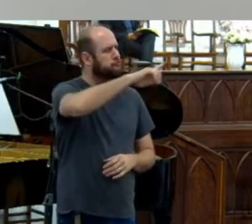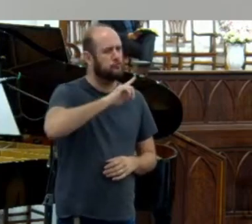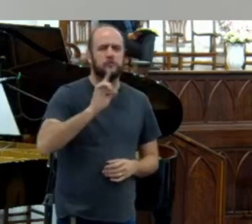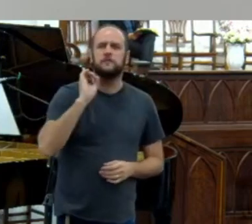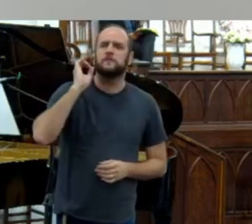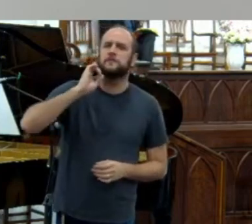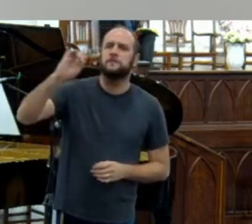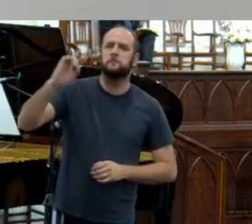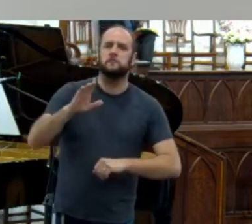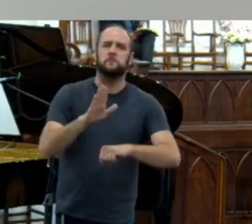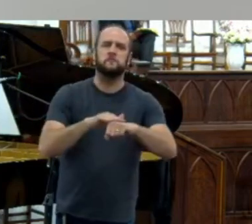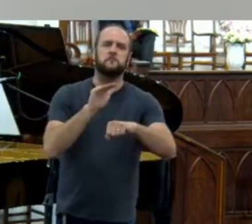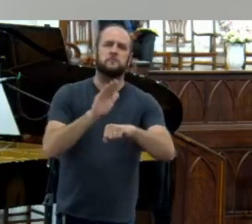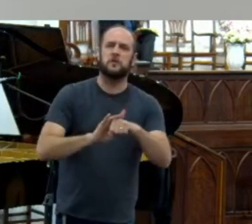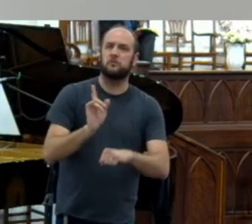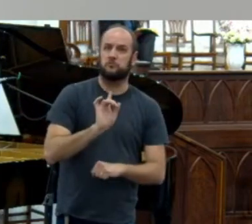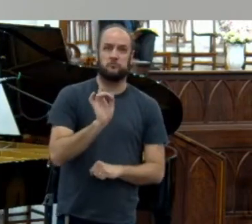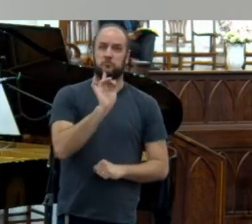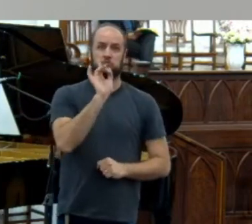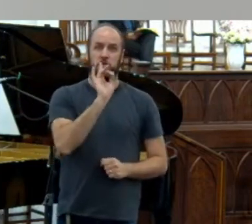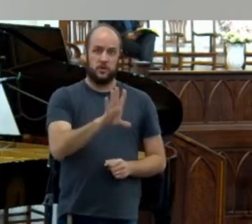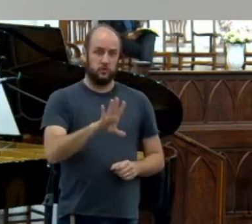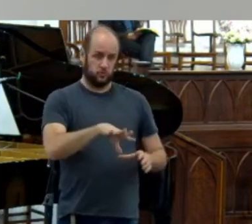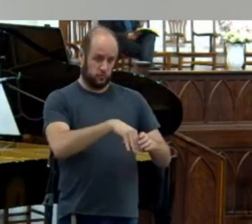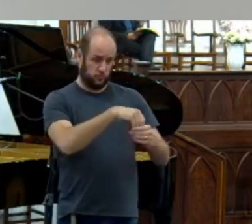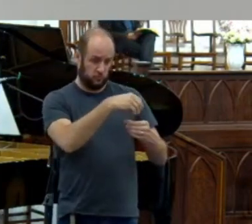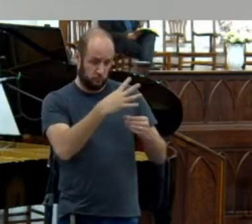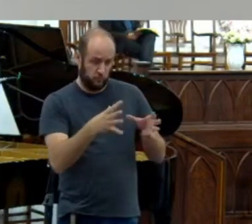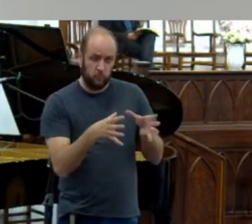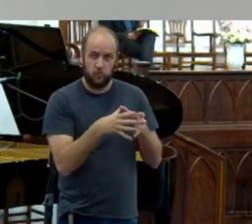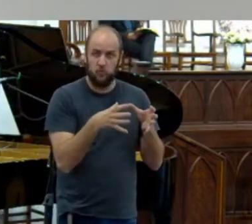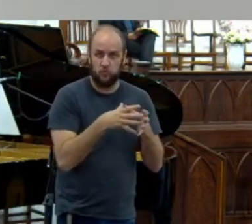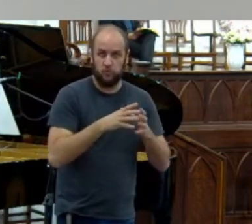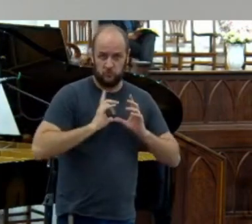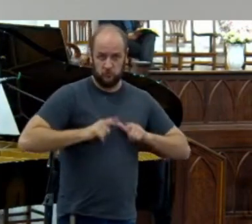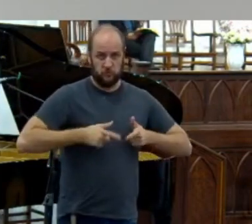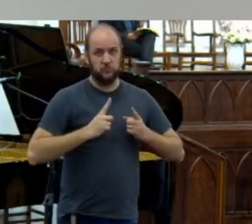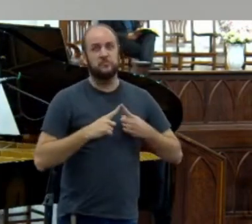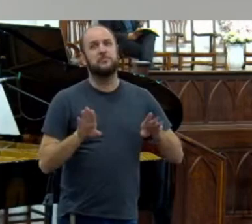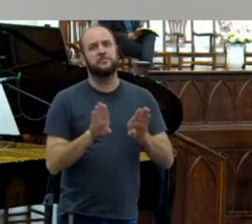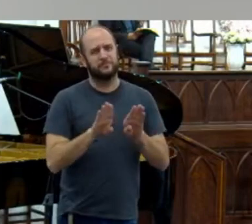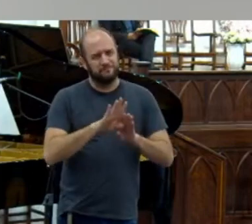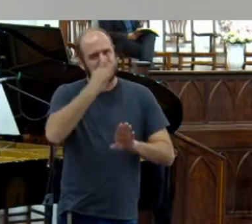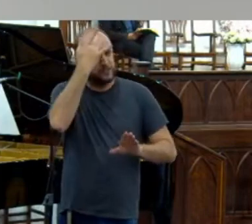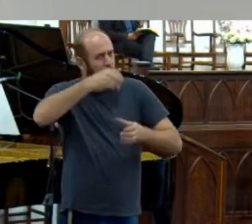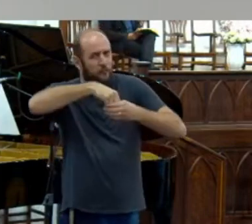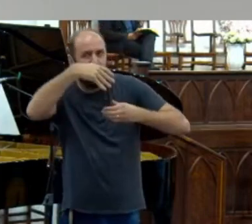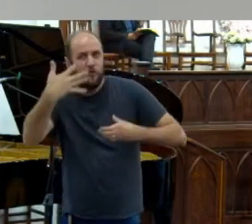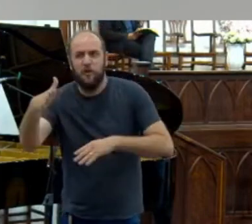Deus chamou não só dentre os judeus, mas também dentre os gentios?